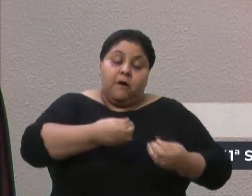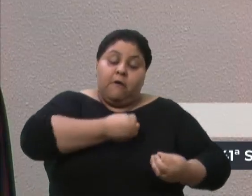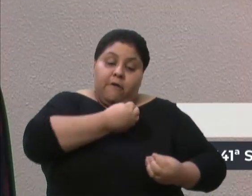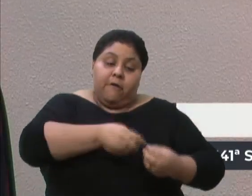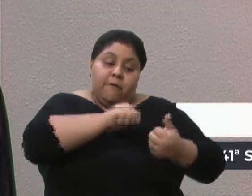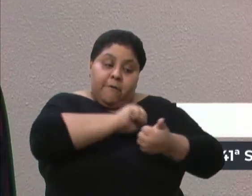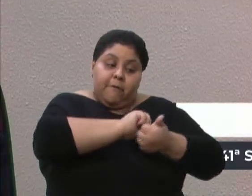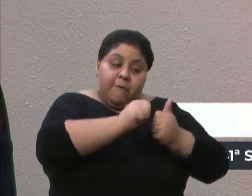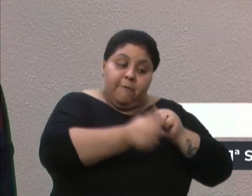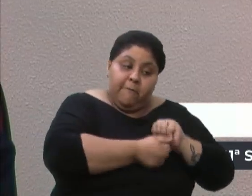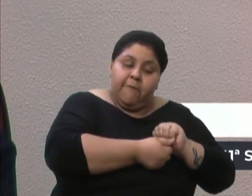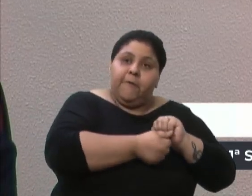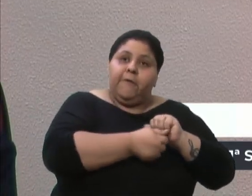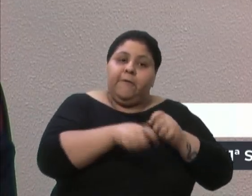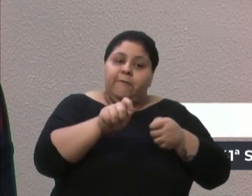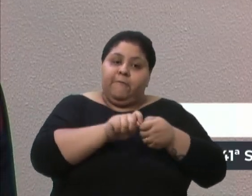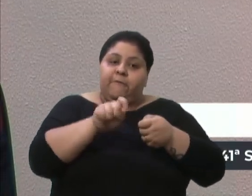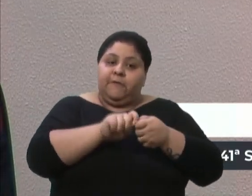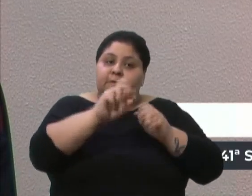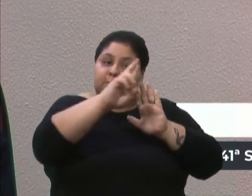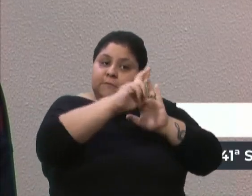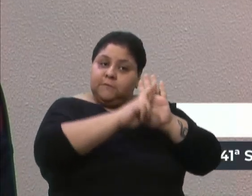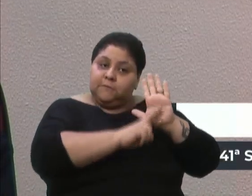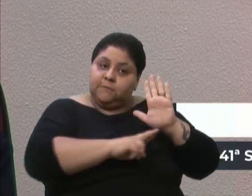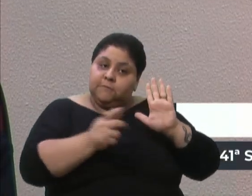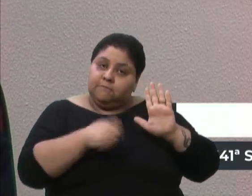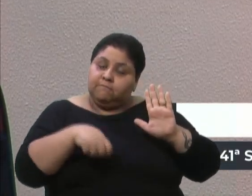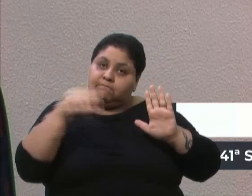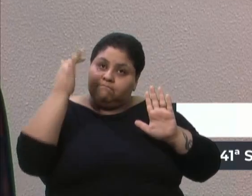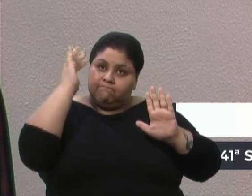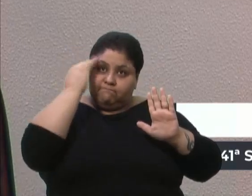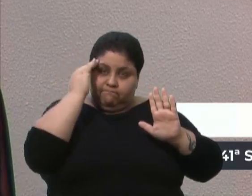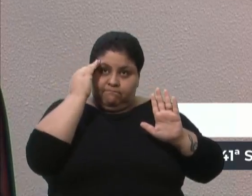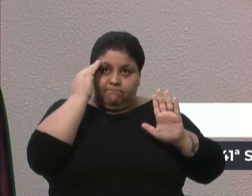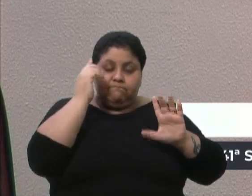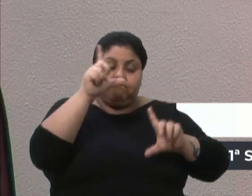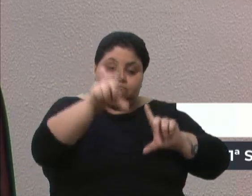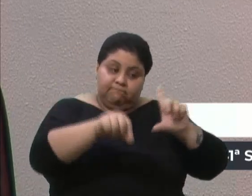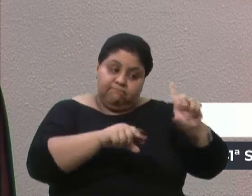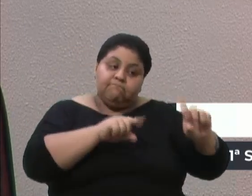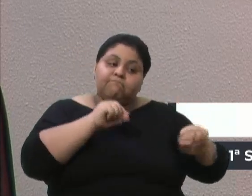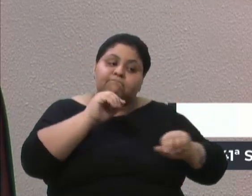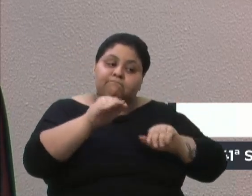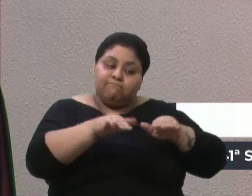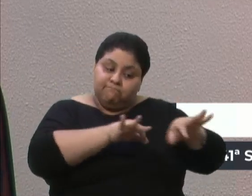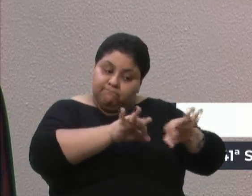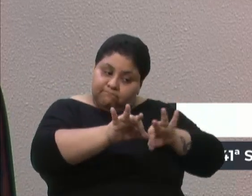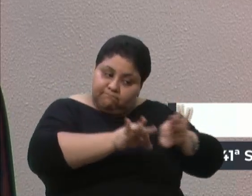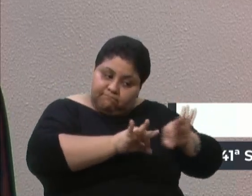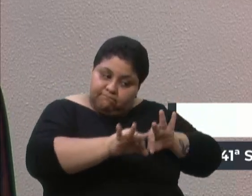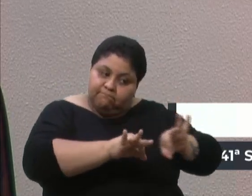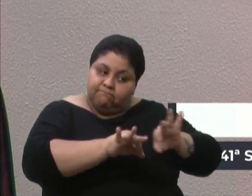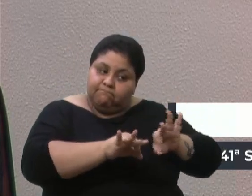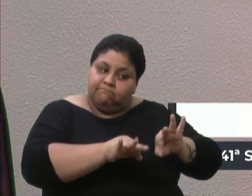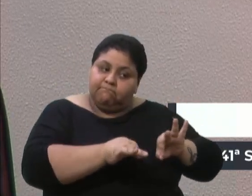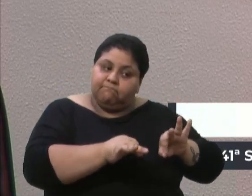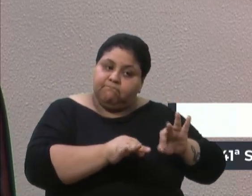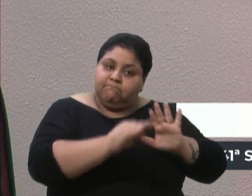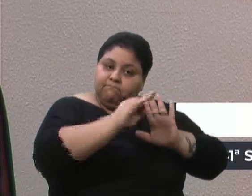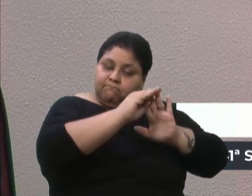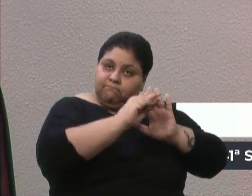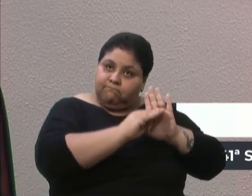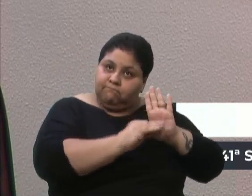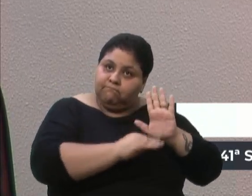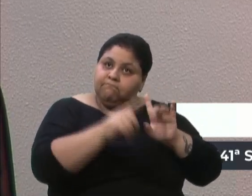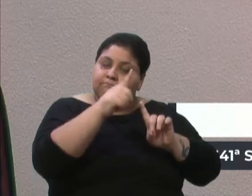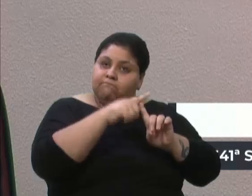as regras, eles têm que entender de que algumas elas têm que ser adequadas de acordo com a modalidade. Lembrando, acho